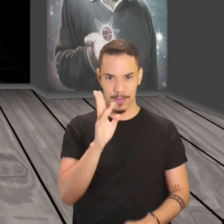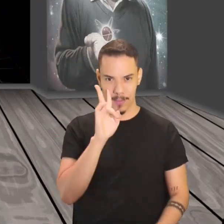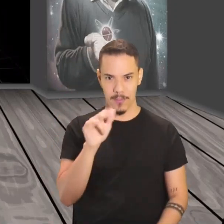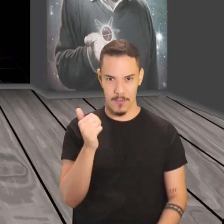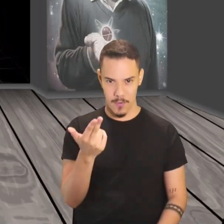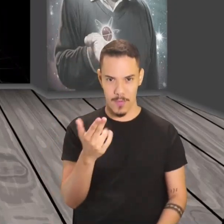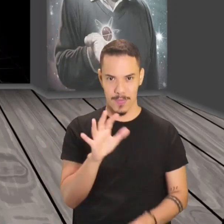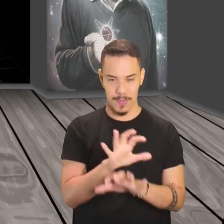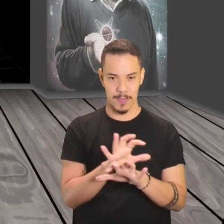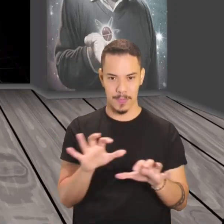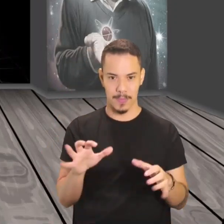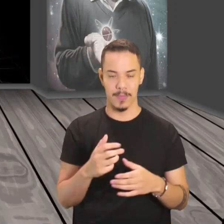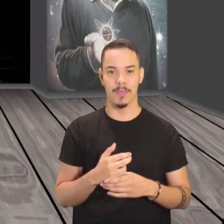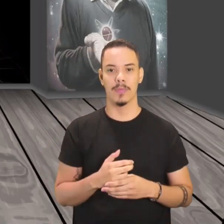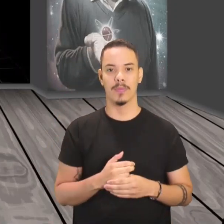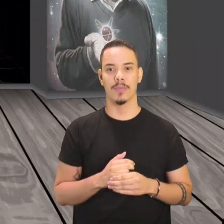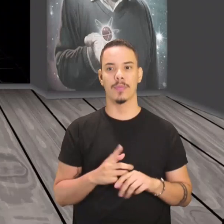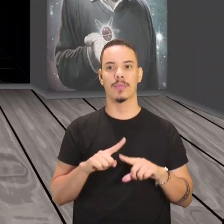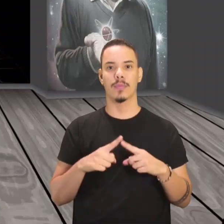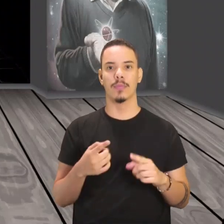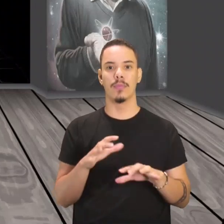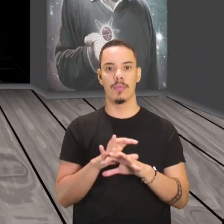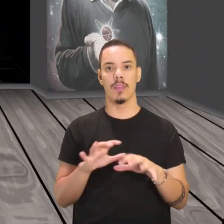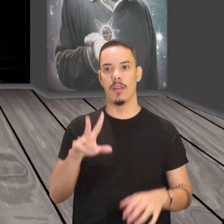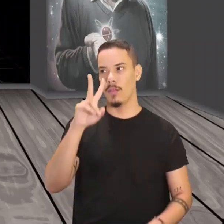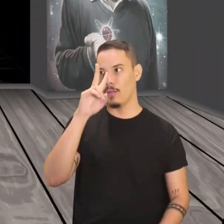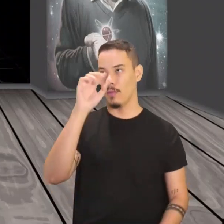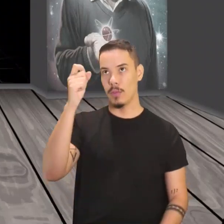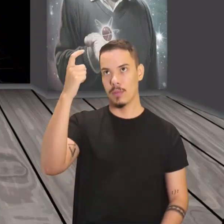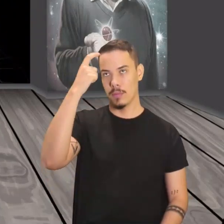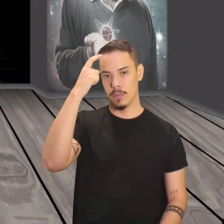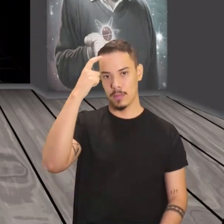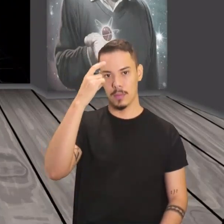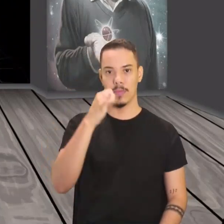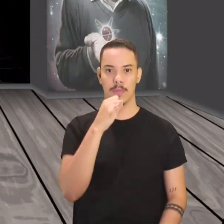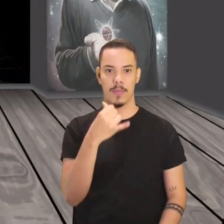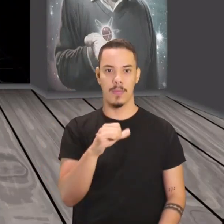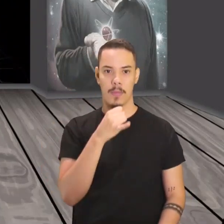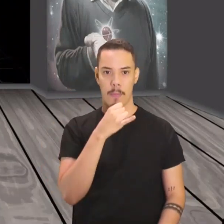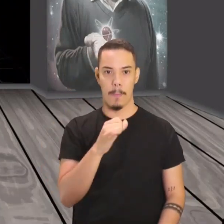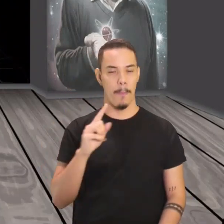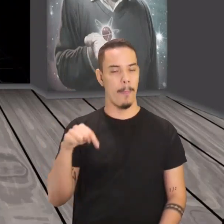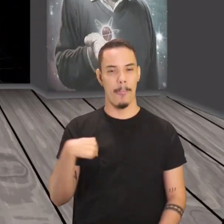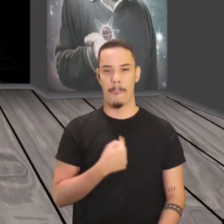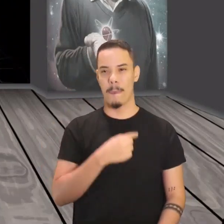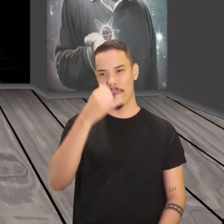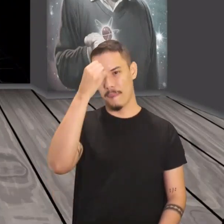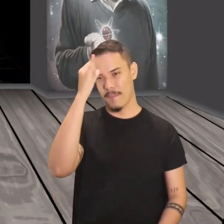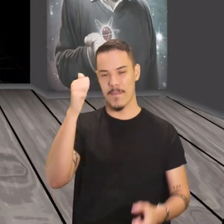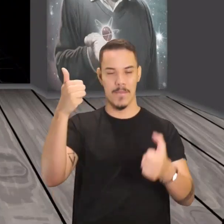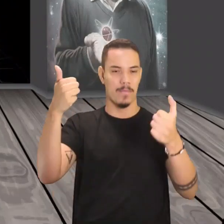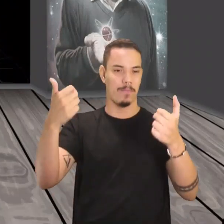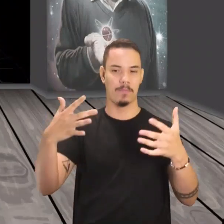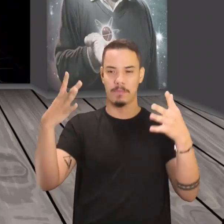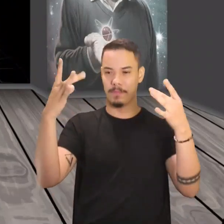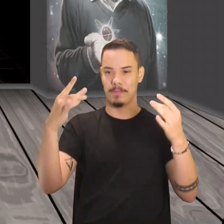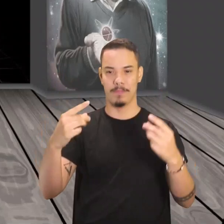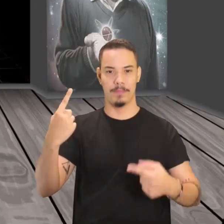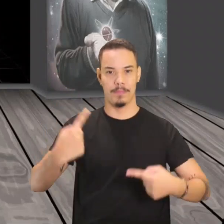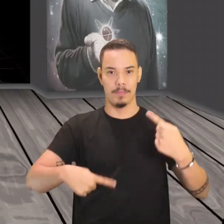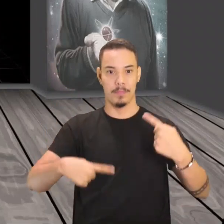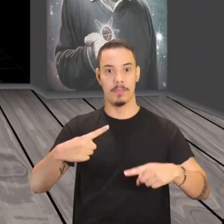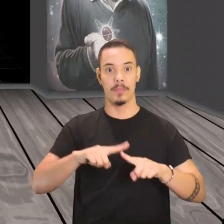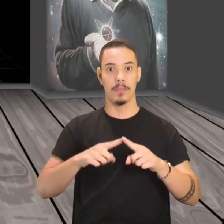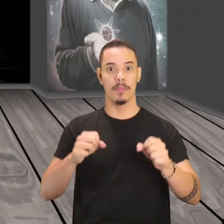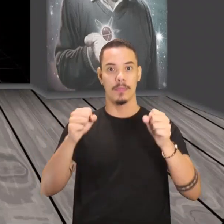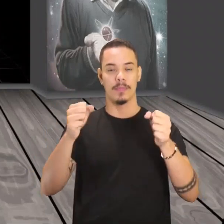força do pensamento. Pessoal mais da parte mística, força do pensamento, as energias. Nós não vamos entrar nessa questão nem discutir, mas nós podemos dizer